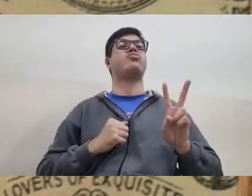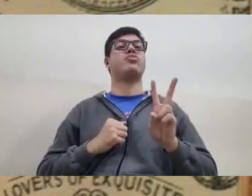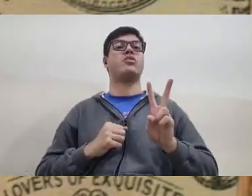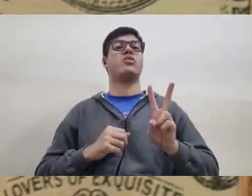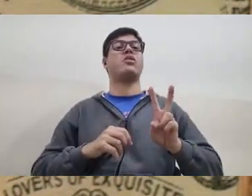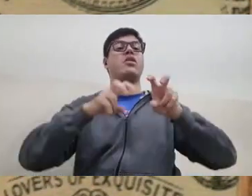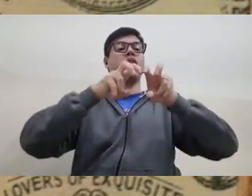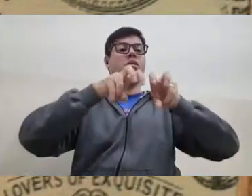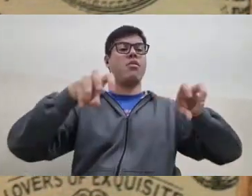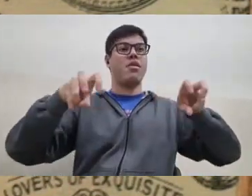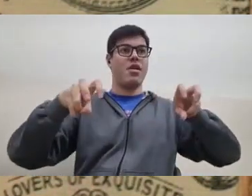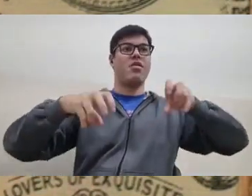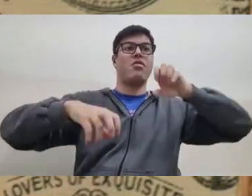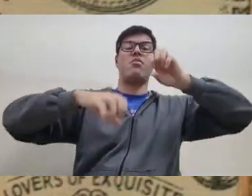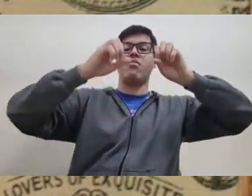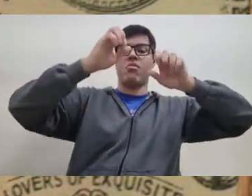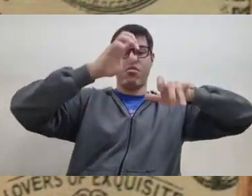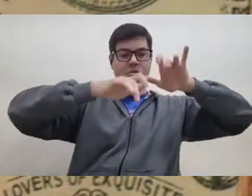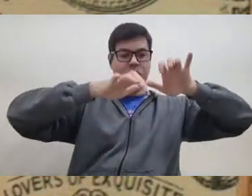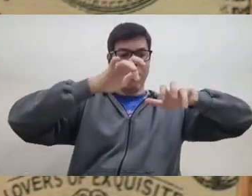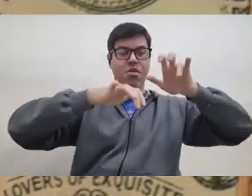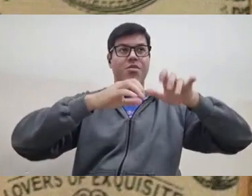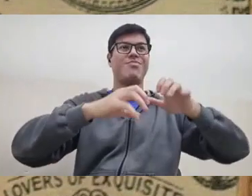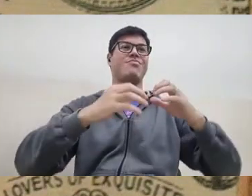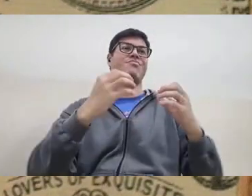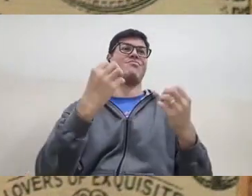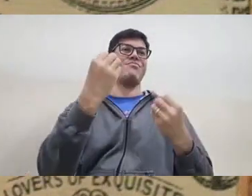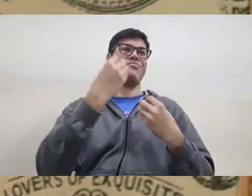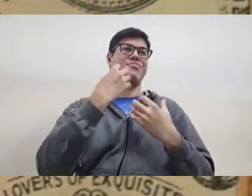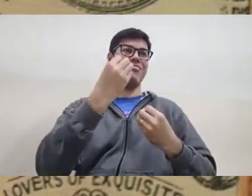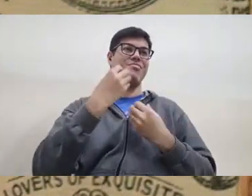chamou vó você não sabe pagar nada